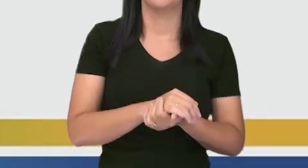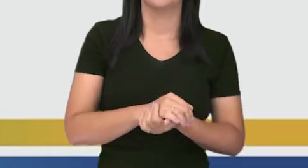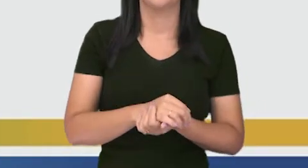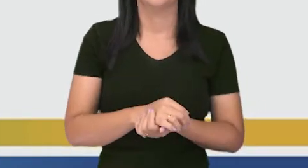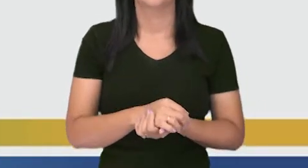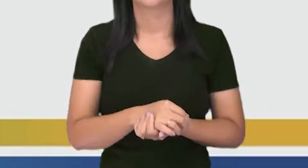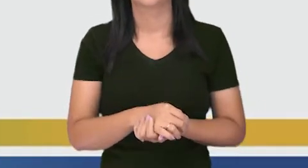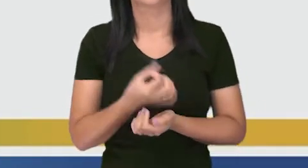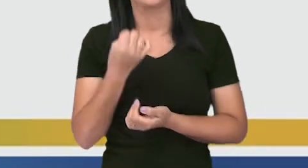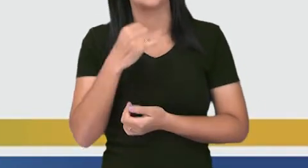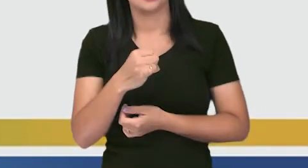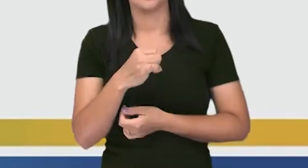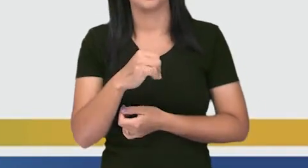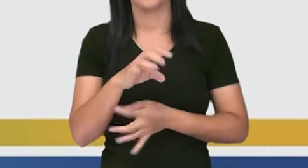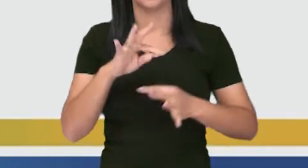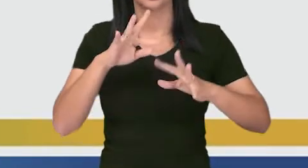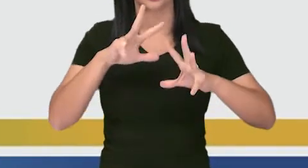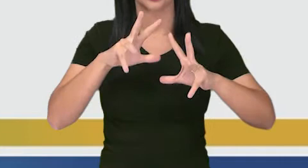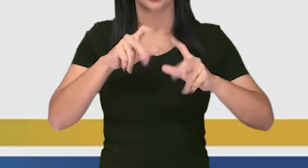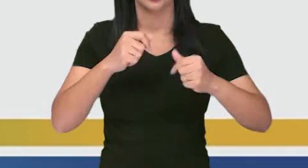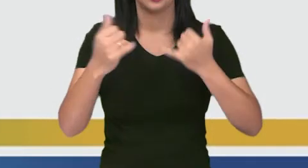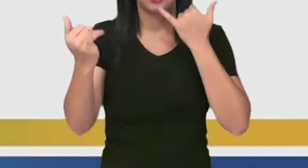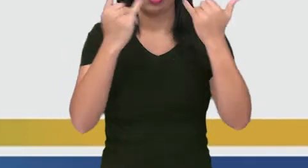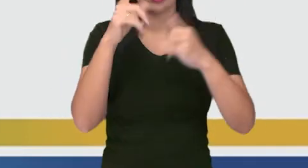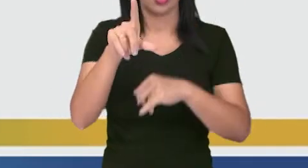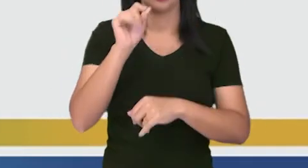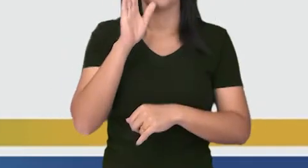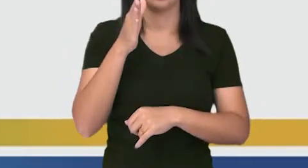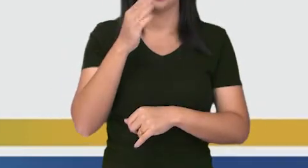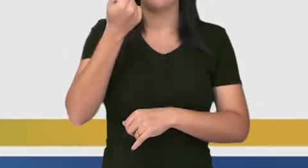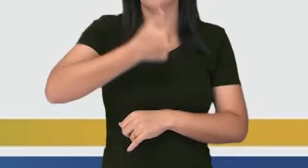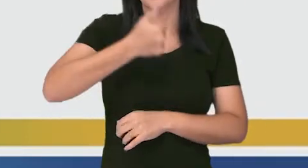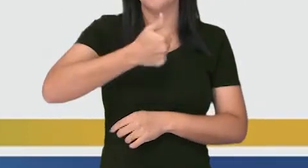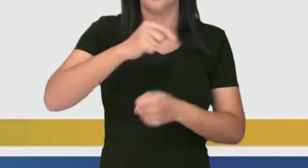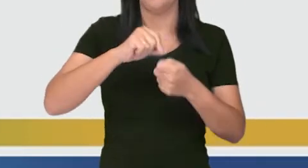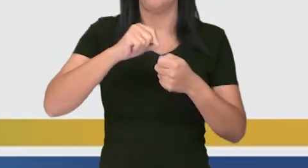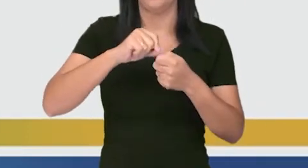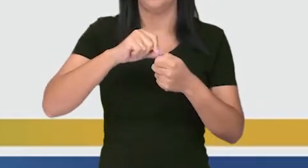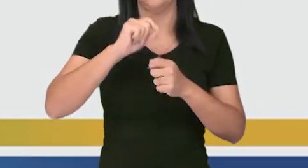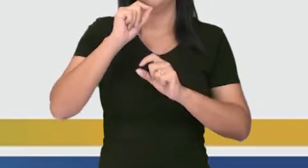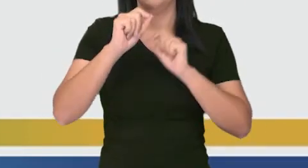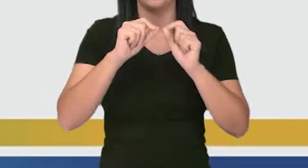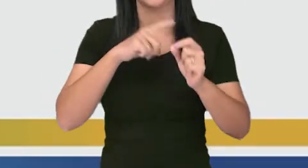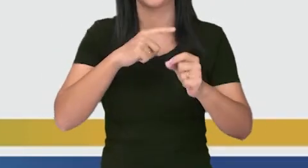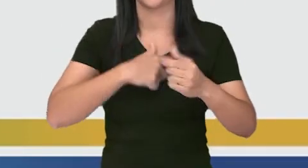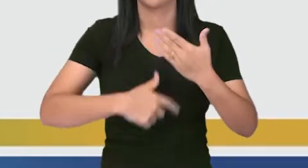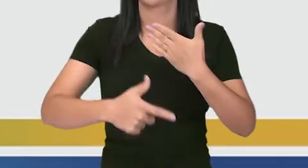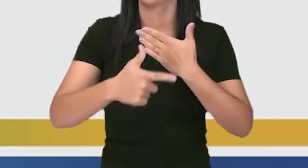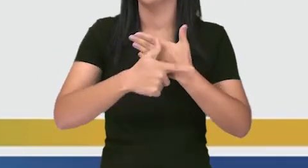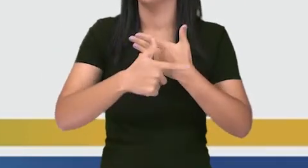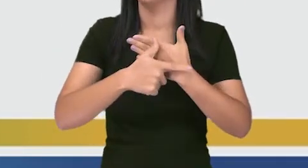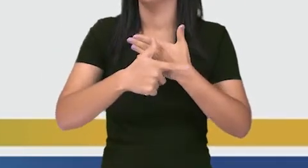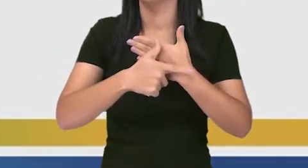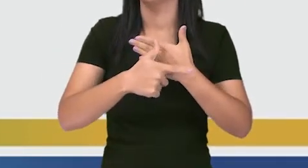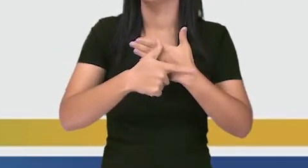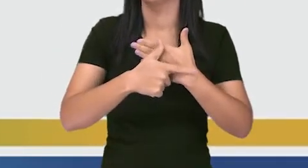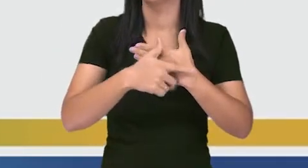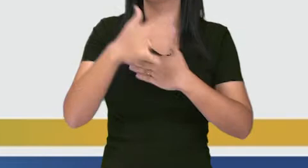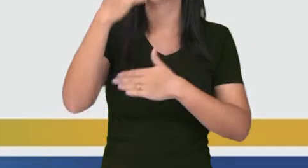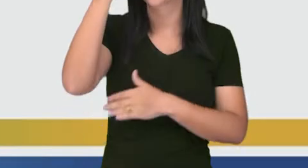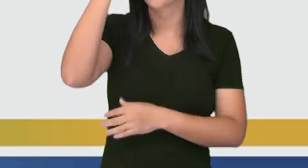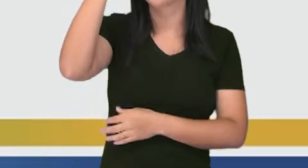coletadas estados a primeira atividade o visa ao atendimento